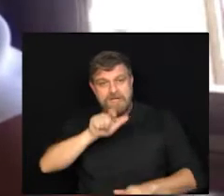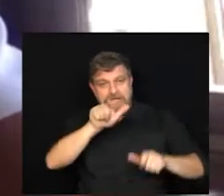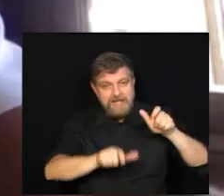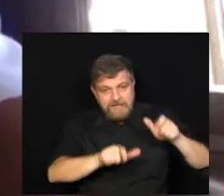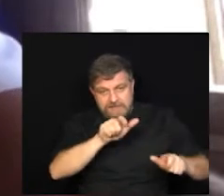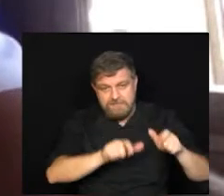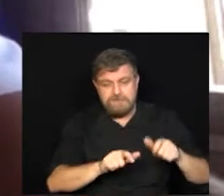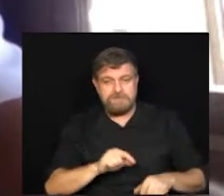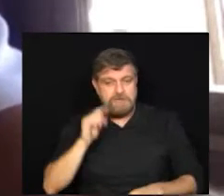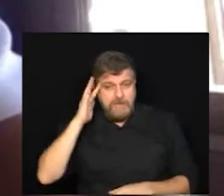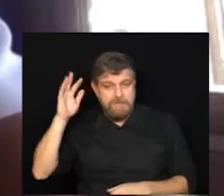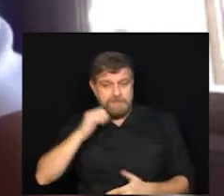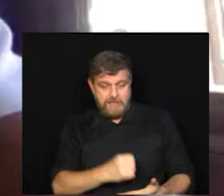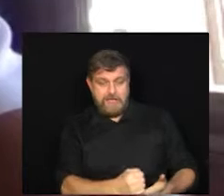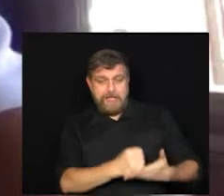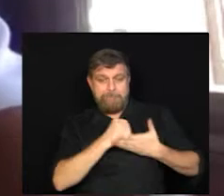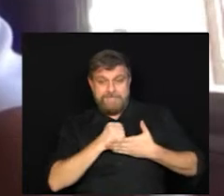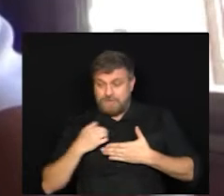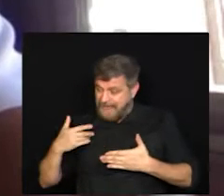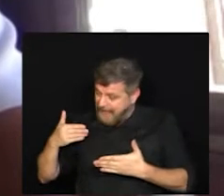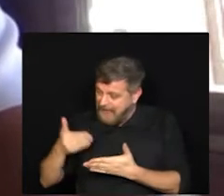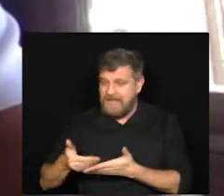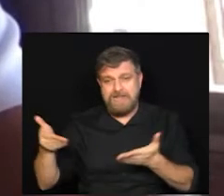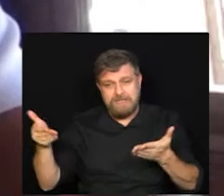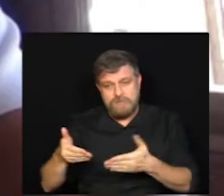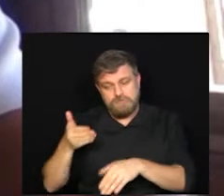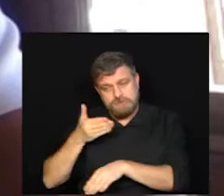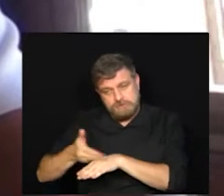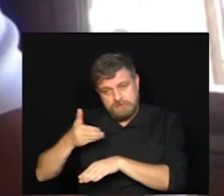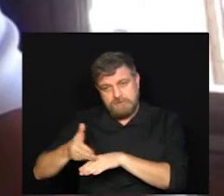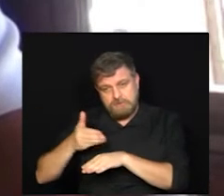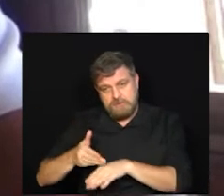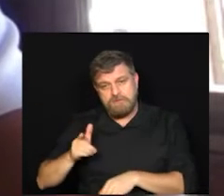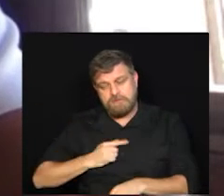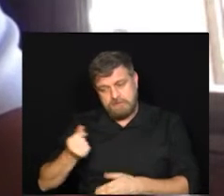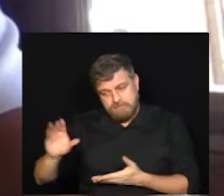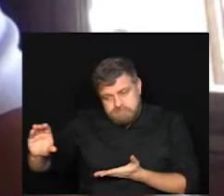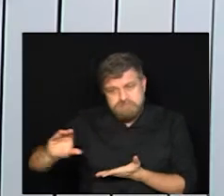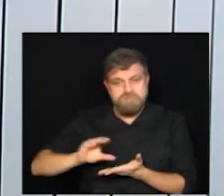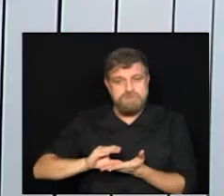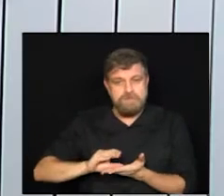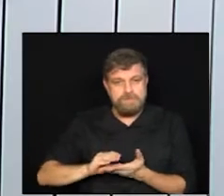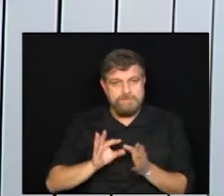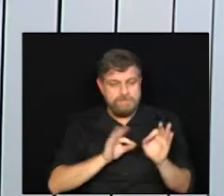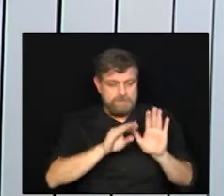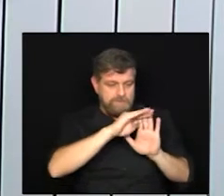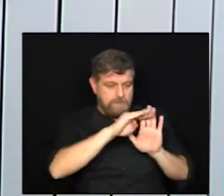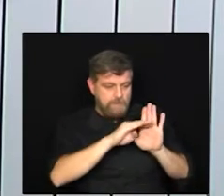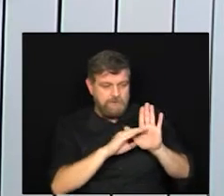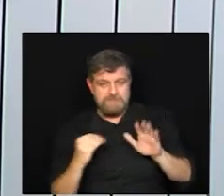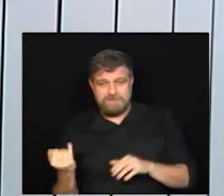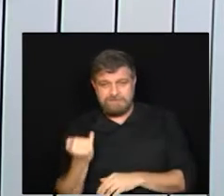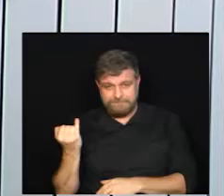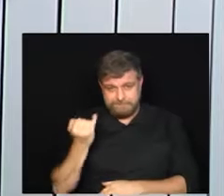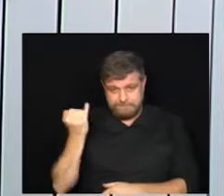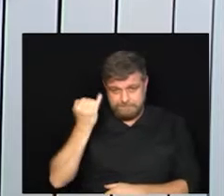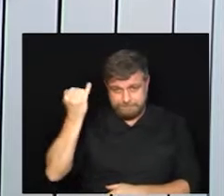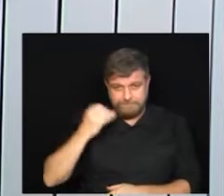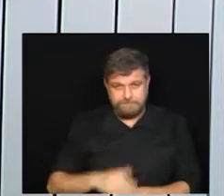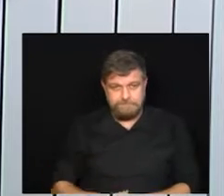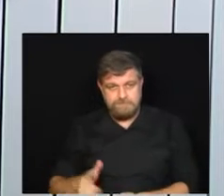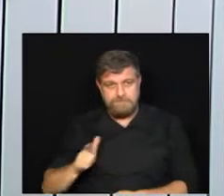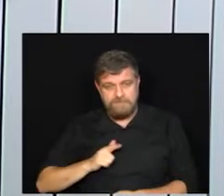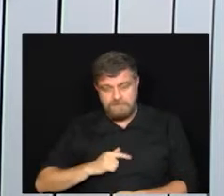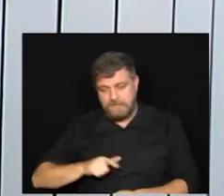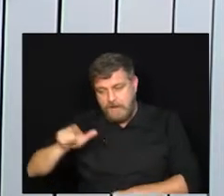que teoricamente me ajudam até hoje ainda. Bacana. E os projetos também são importantes, né, para esta